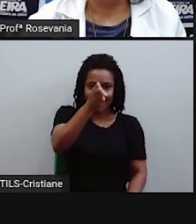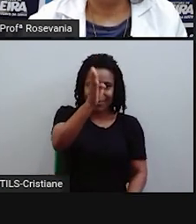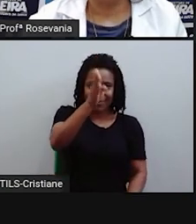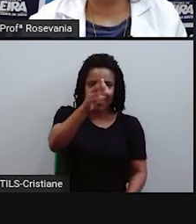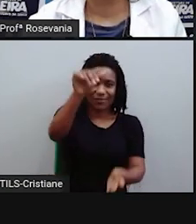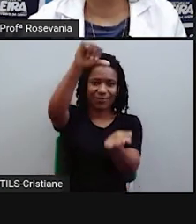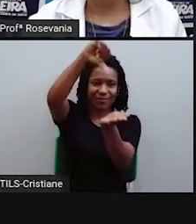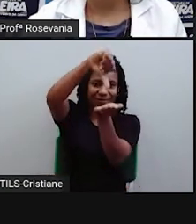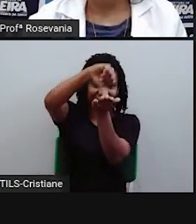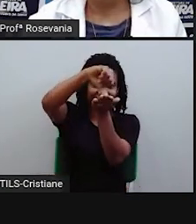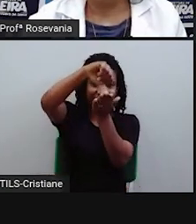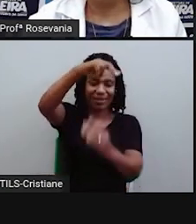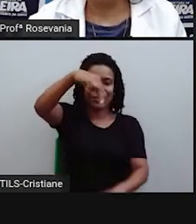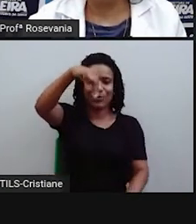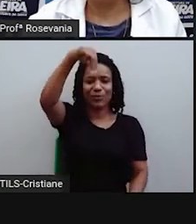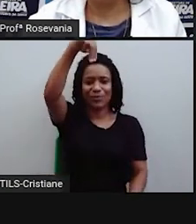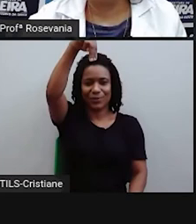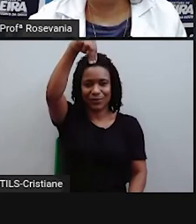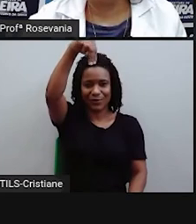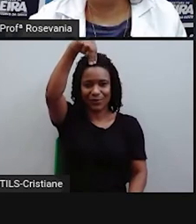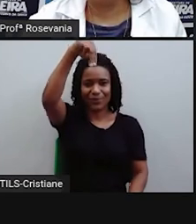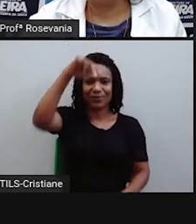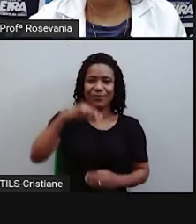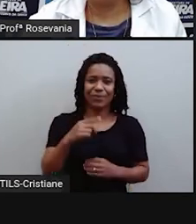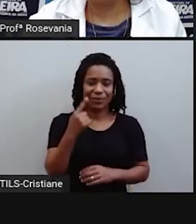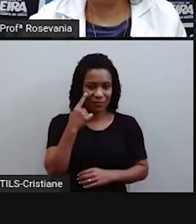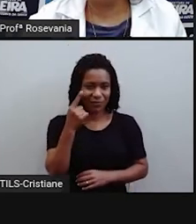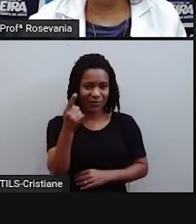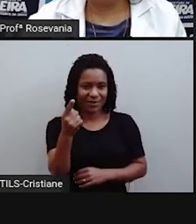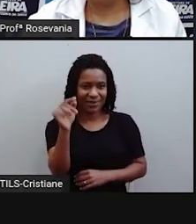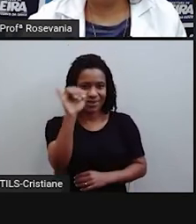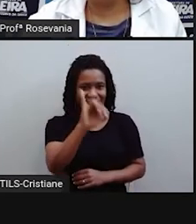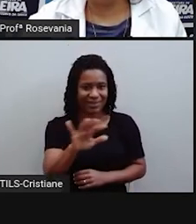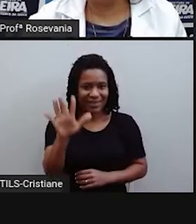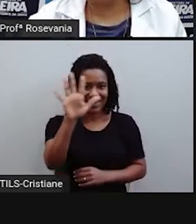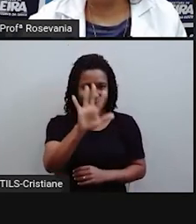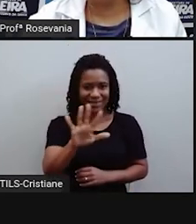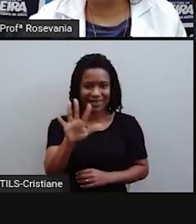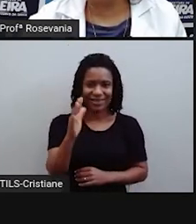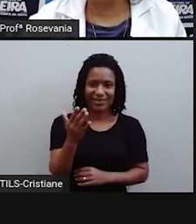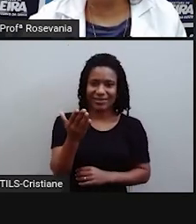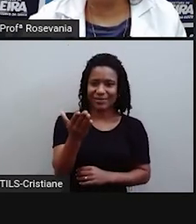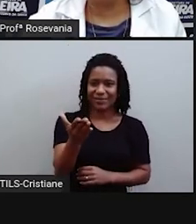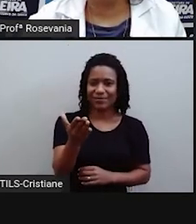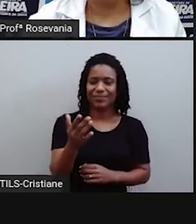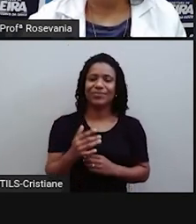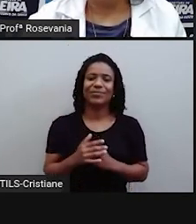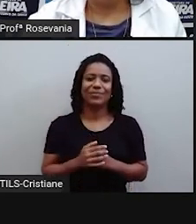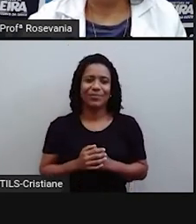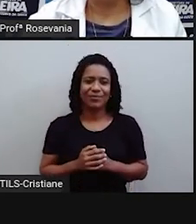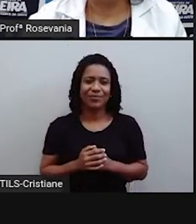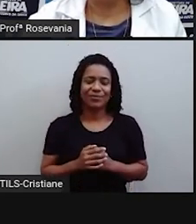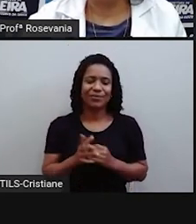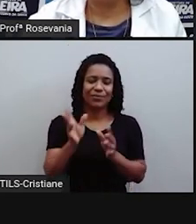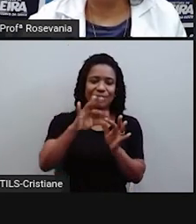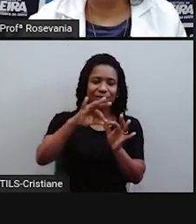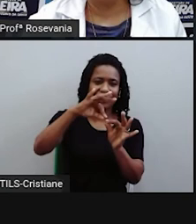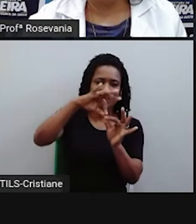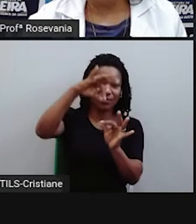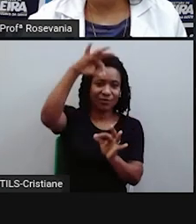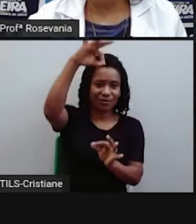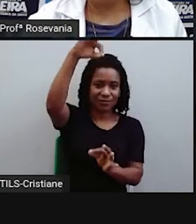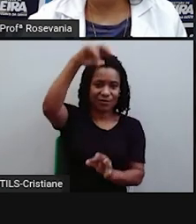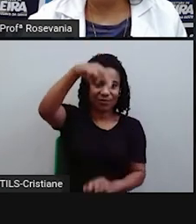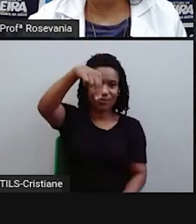exatamente o norte. Então, aqui o desenhozinho dela, né? Você está vendo tanto de um quanto do outro. A gente pode